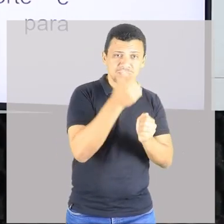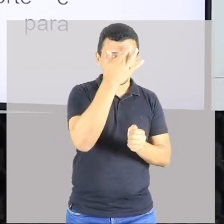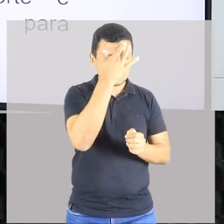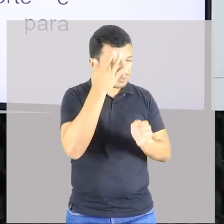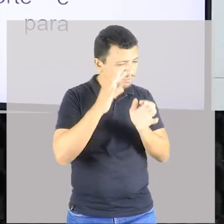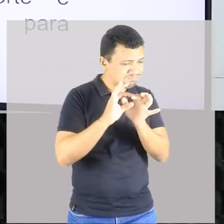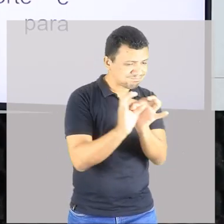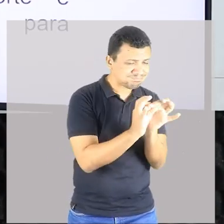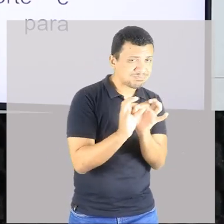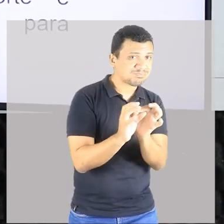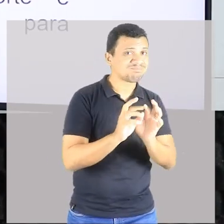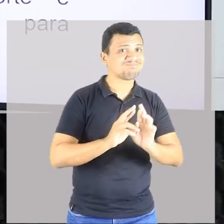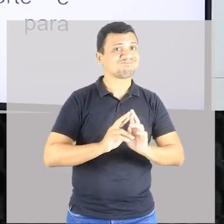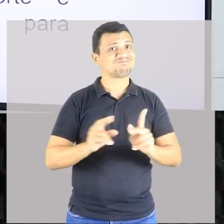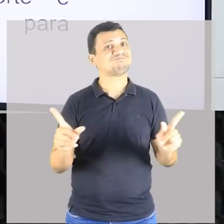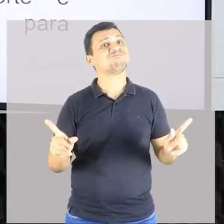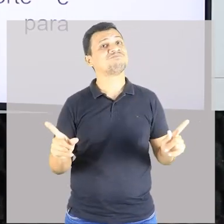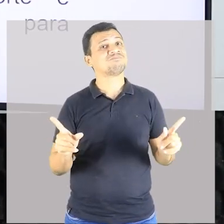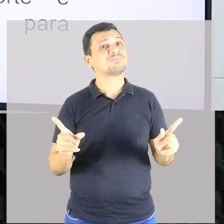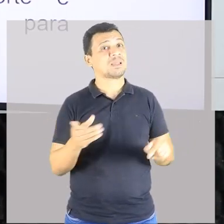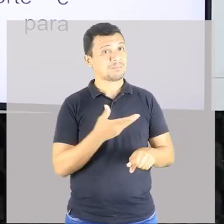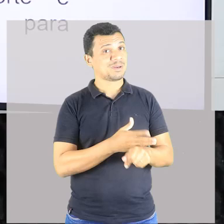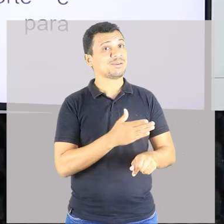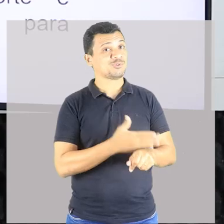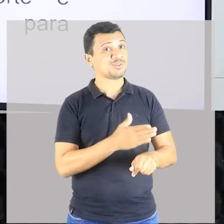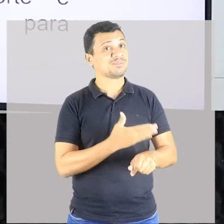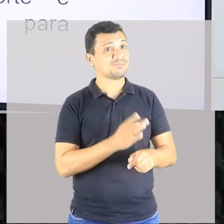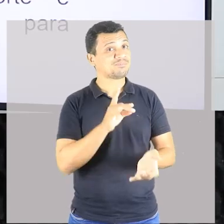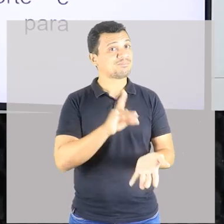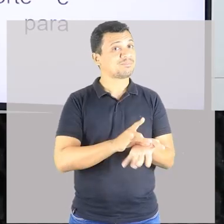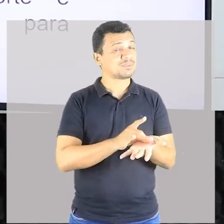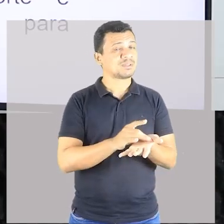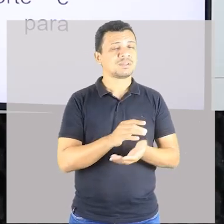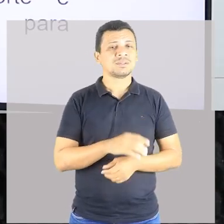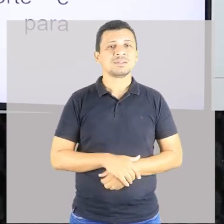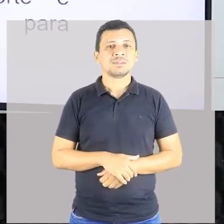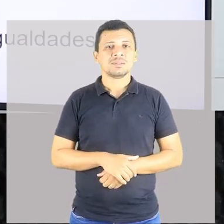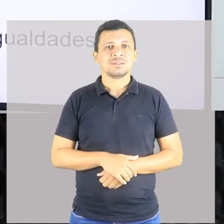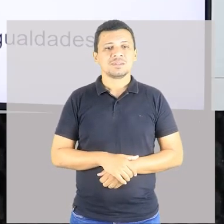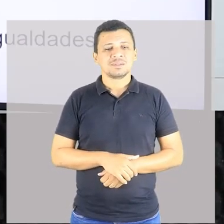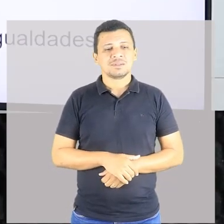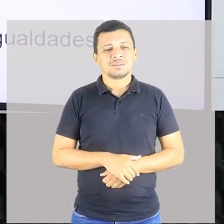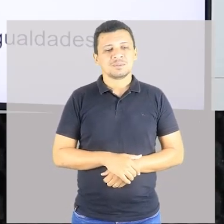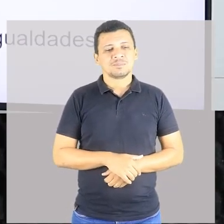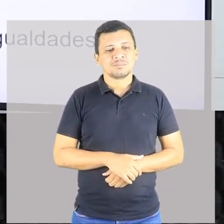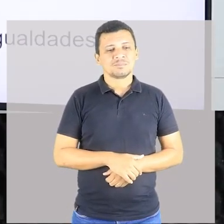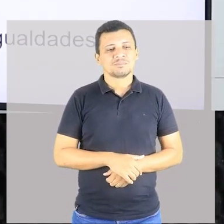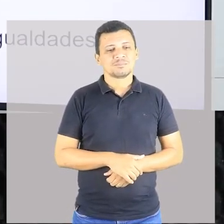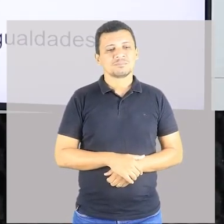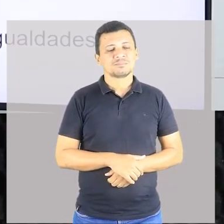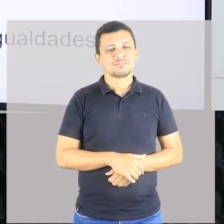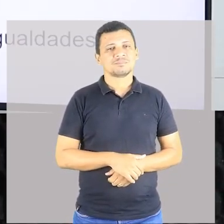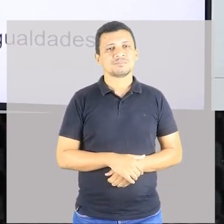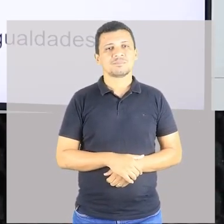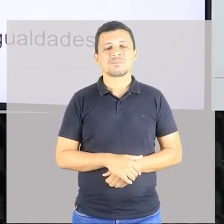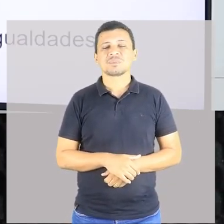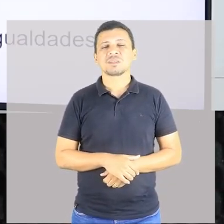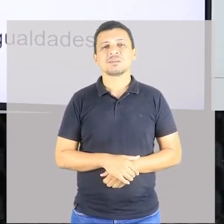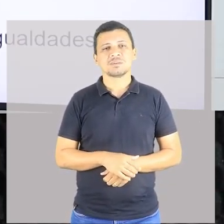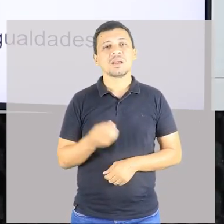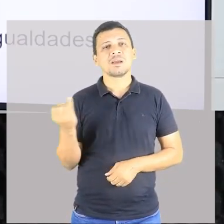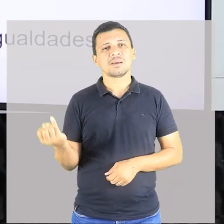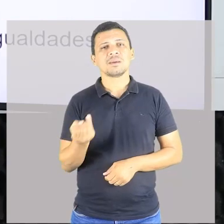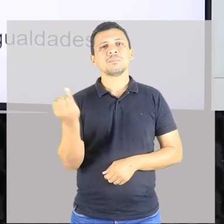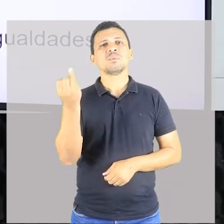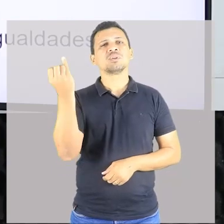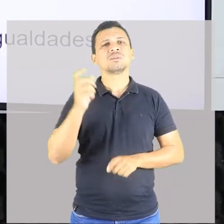processo de globalização é diferente. Vamos entrar numa perspectiva da globalização real, gente, tá certo? É muito